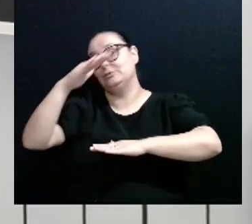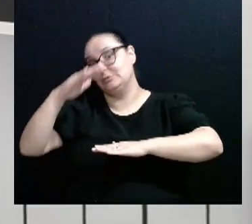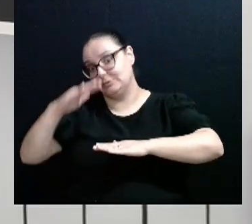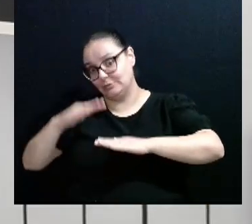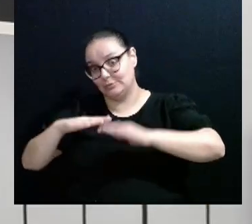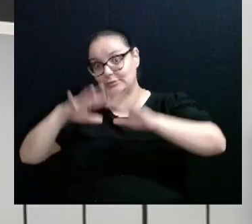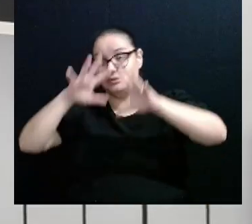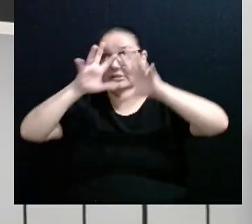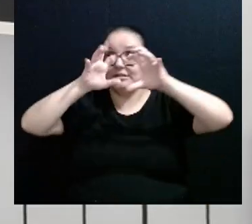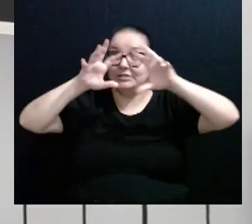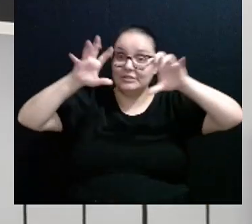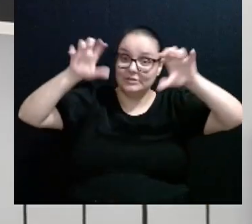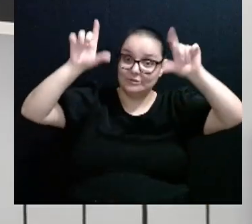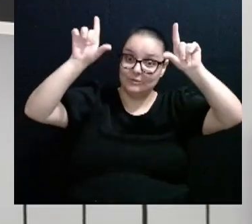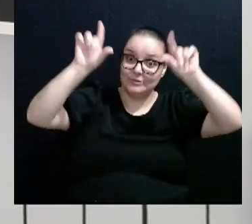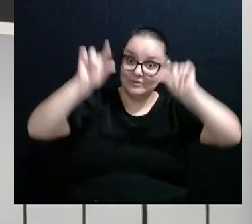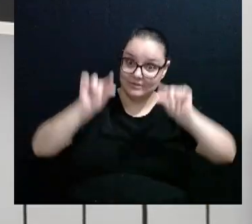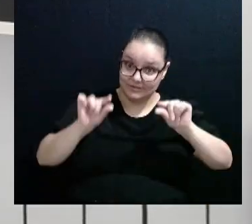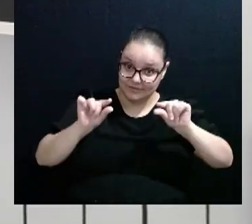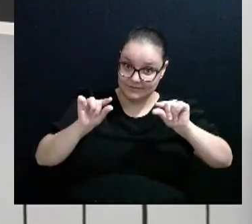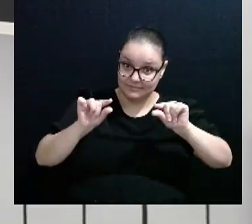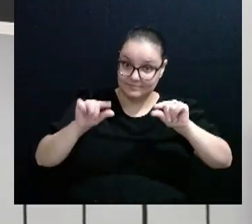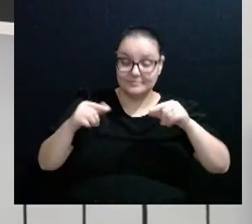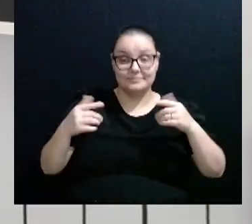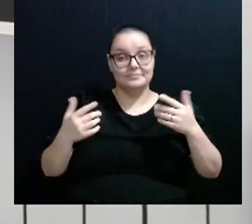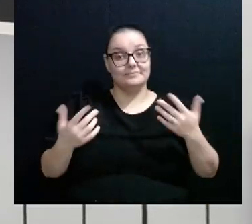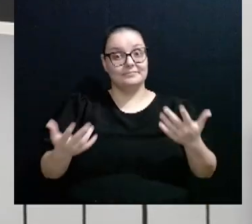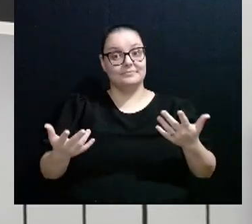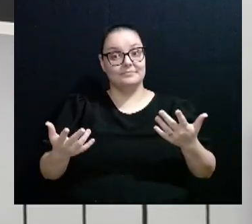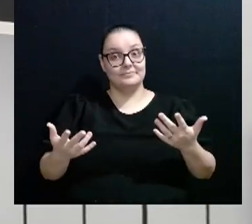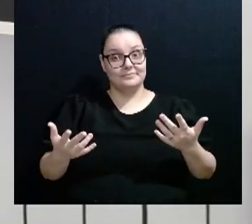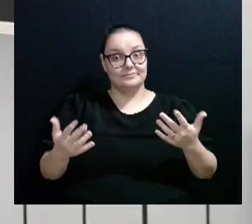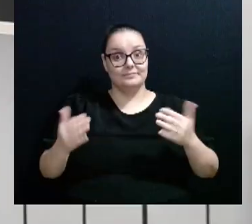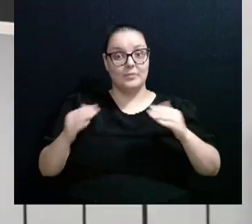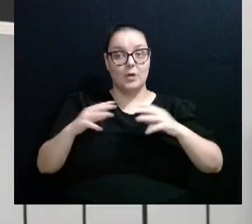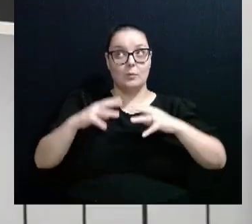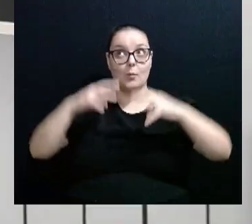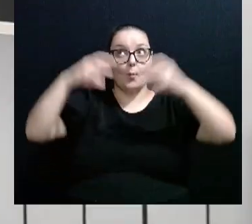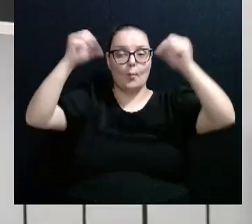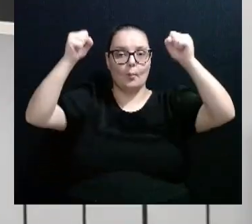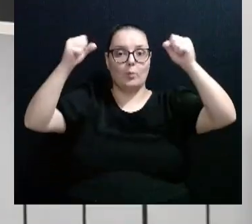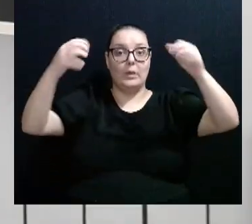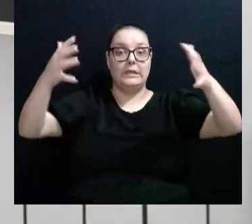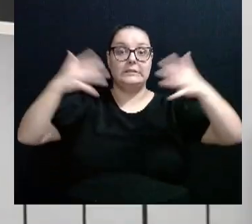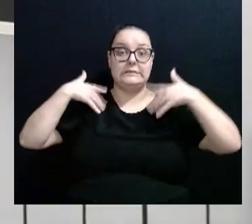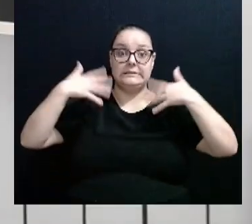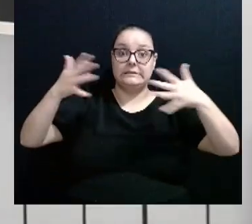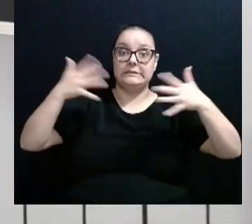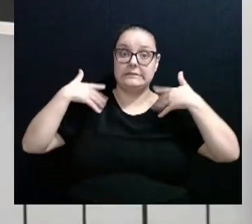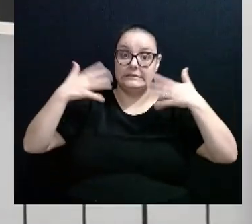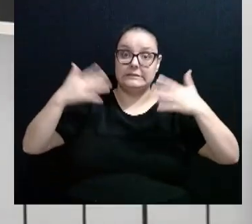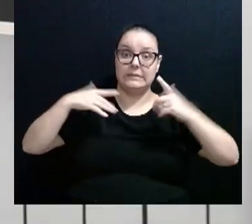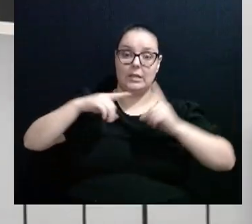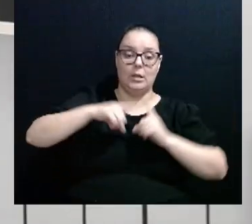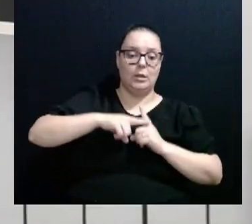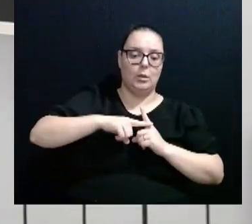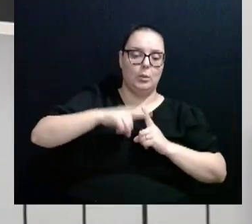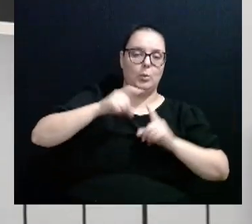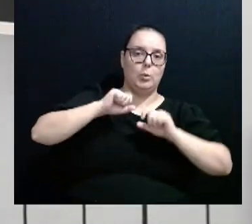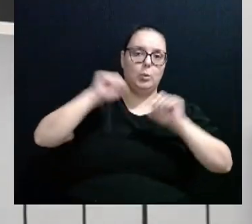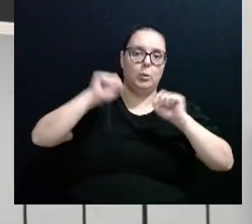nebulosidade diminui e com isso o tempo fica seco e calorão, viu? Termômetros registrando aí